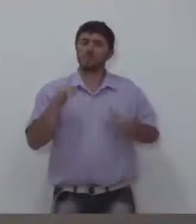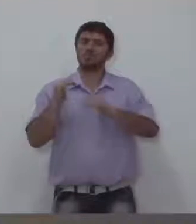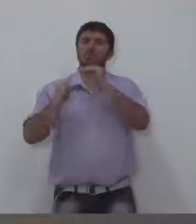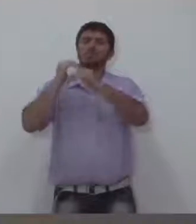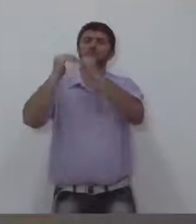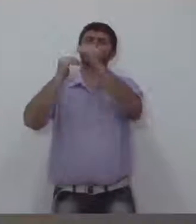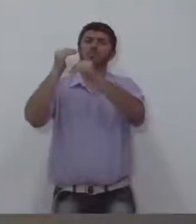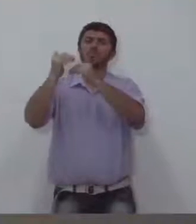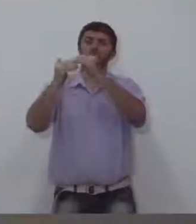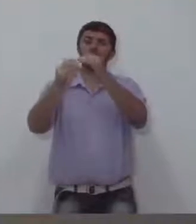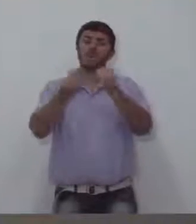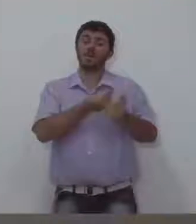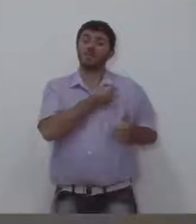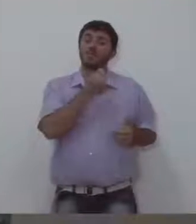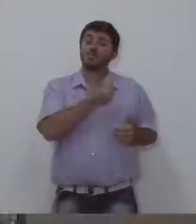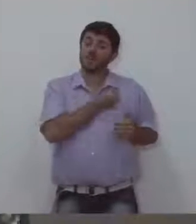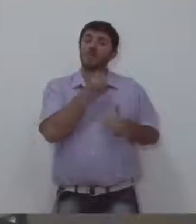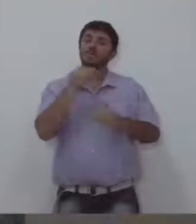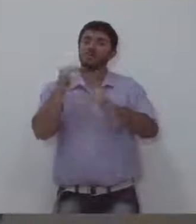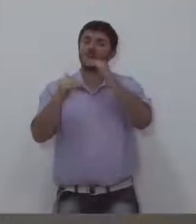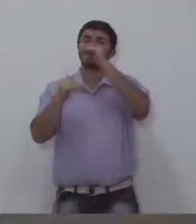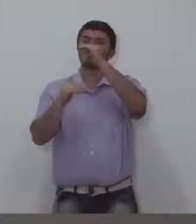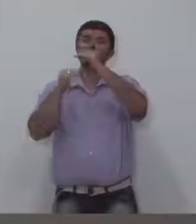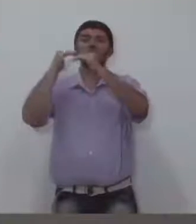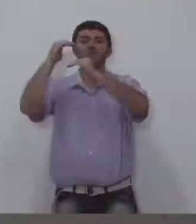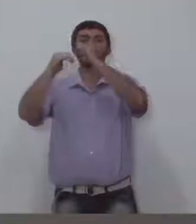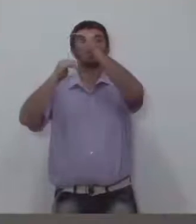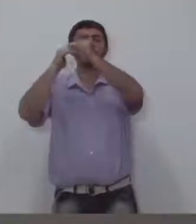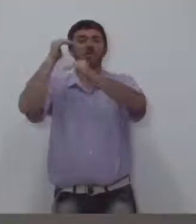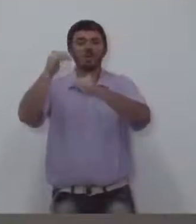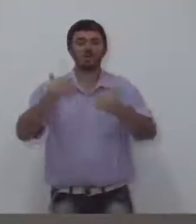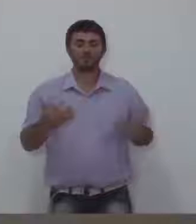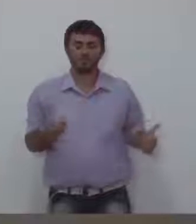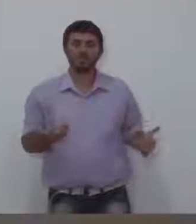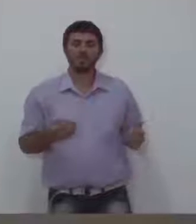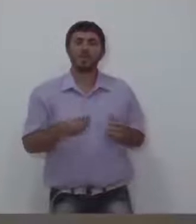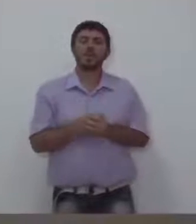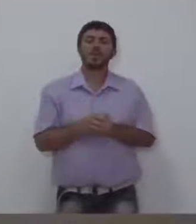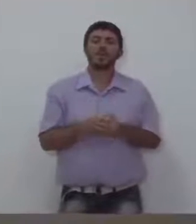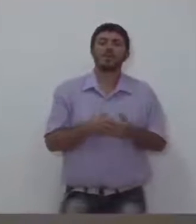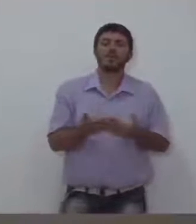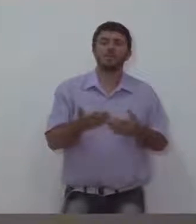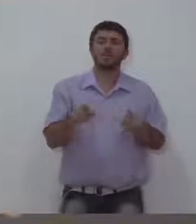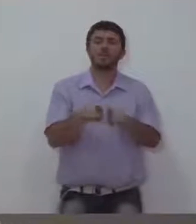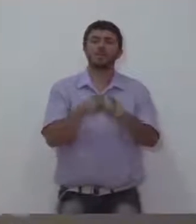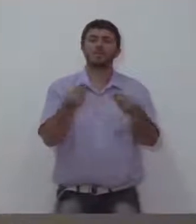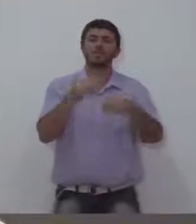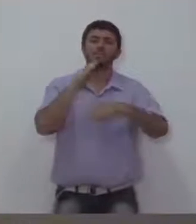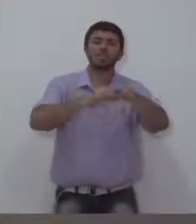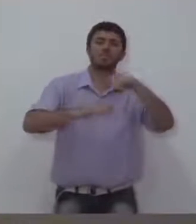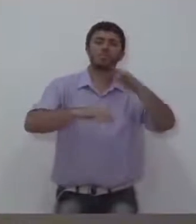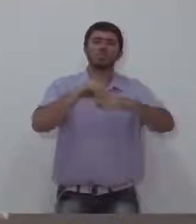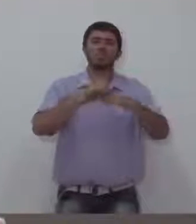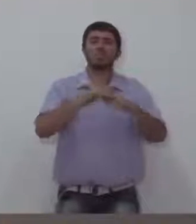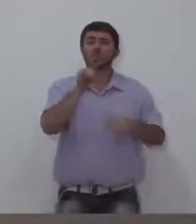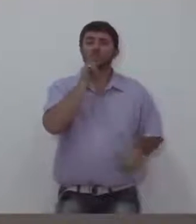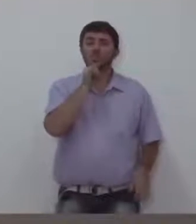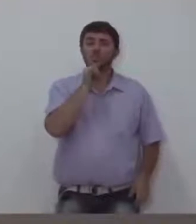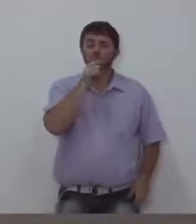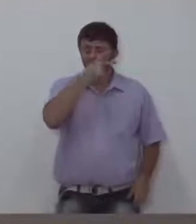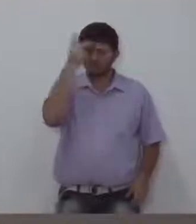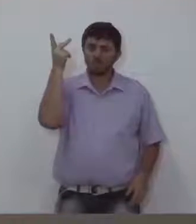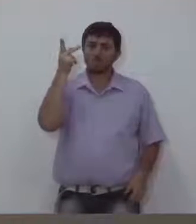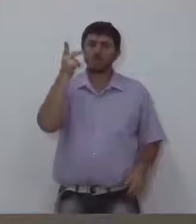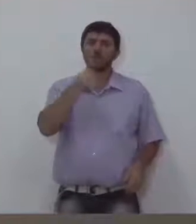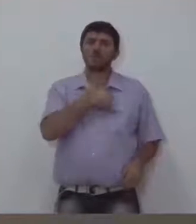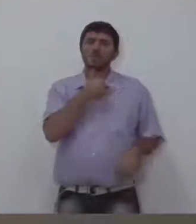essas pessoas estão vivendo mais. Então, como que a gente pode ter algumas dicas práticas? Por exemplo, o idoso ele se sente